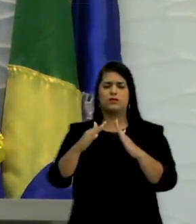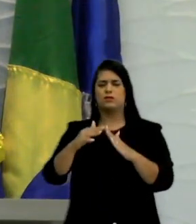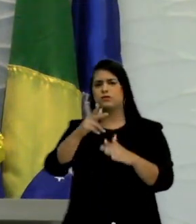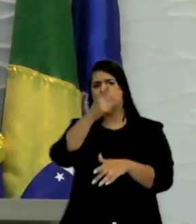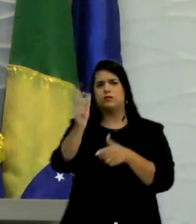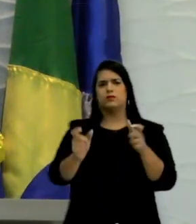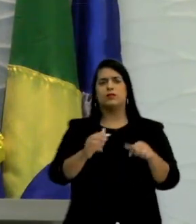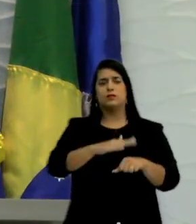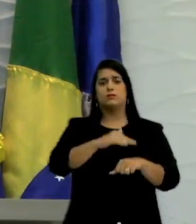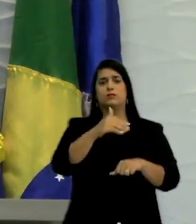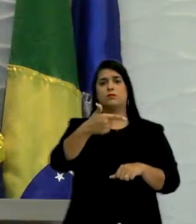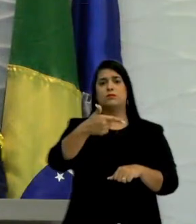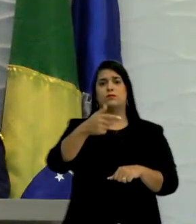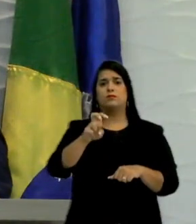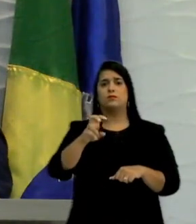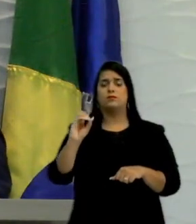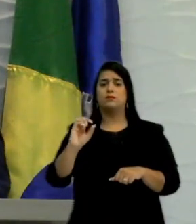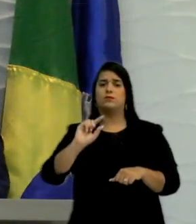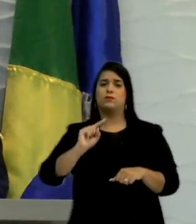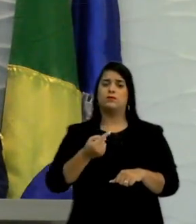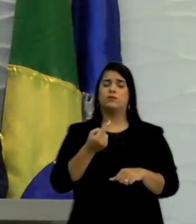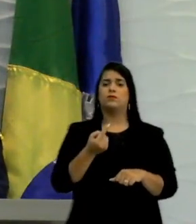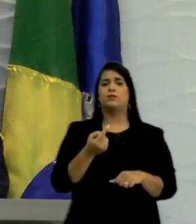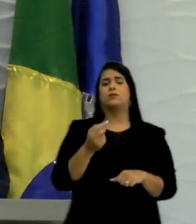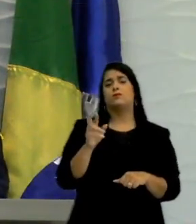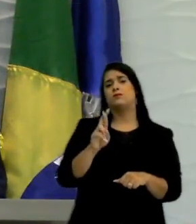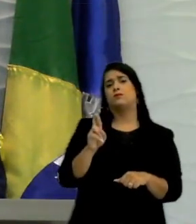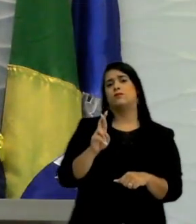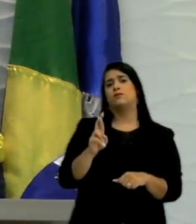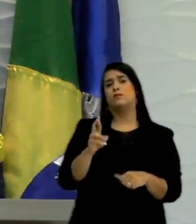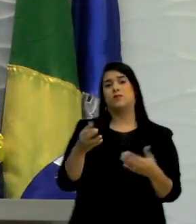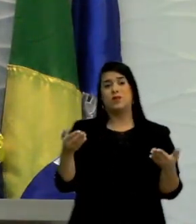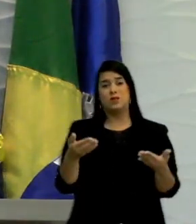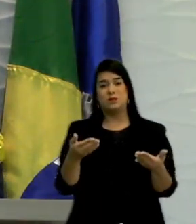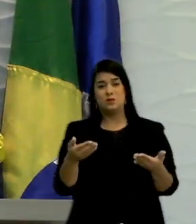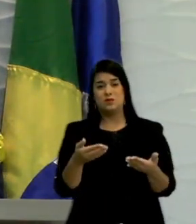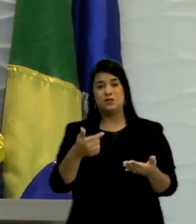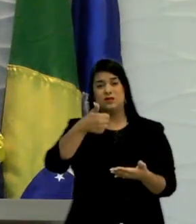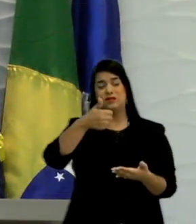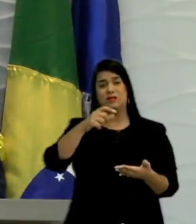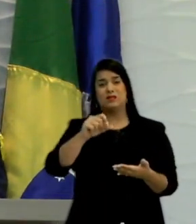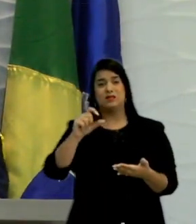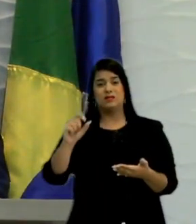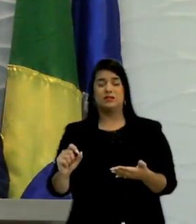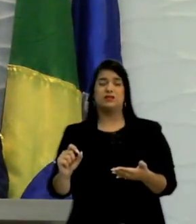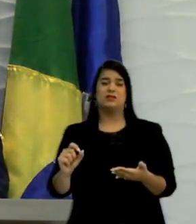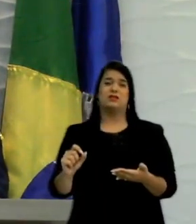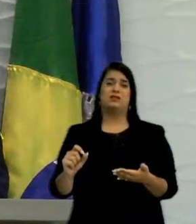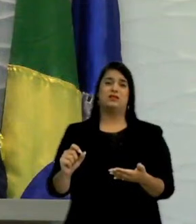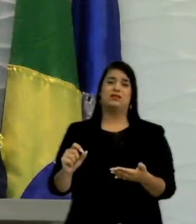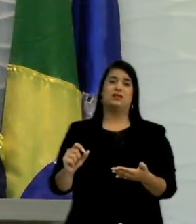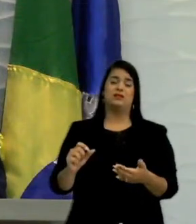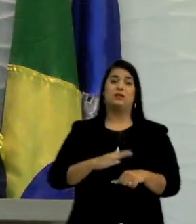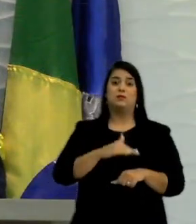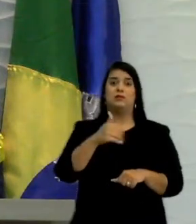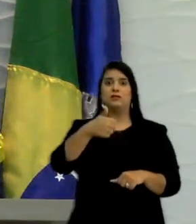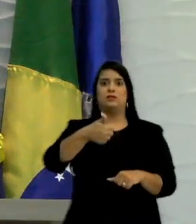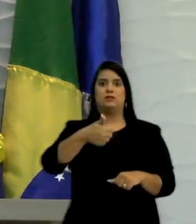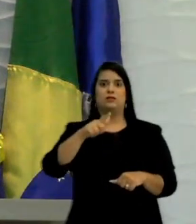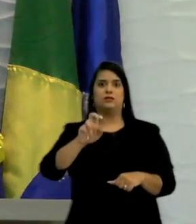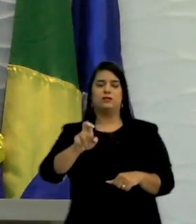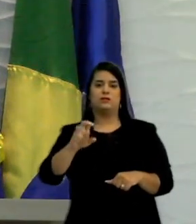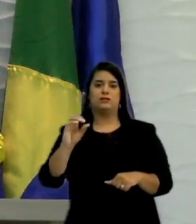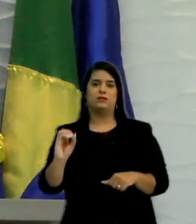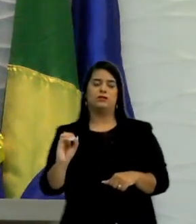250 mil reais de contas de água. Hoje recebe pouco mais de 100 mil reais. Mais de 150 mil reais de